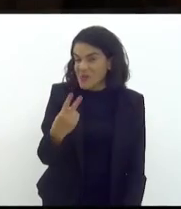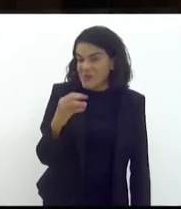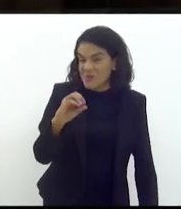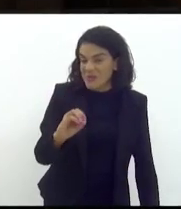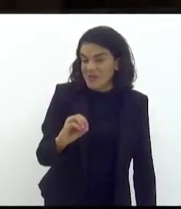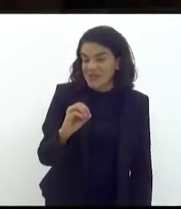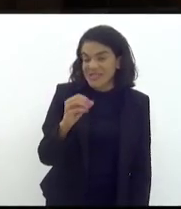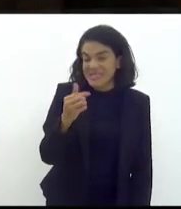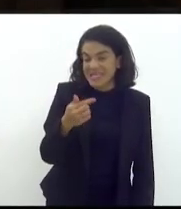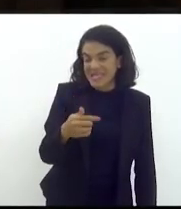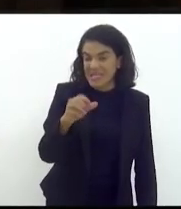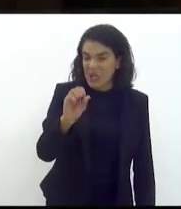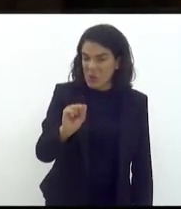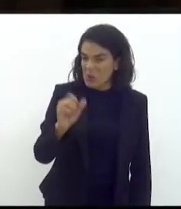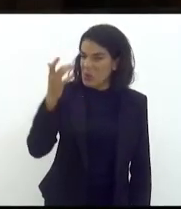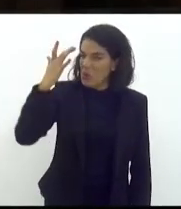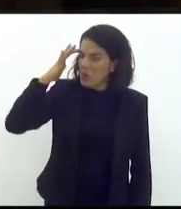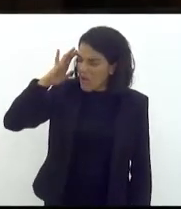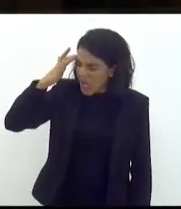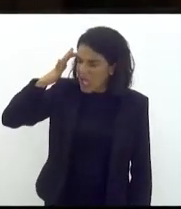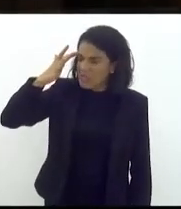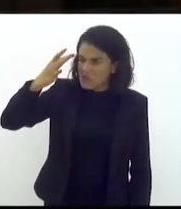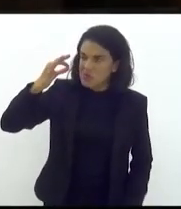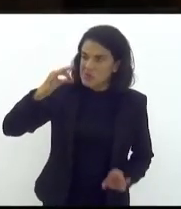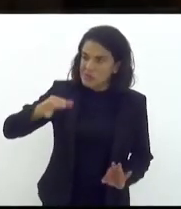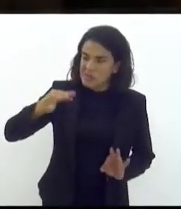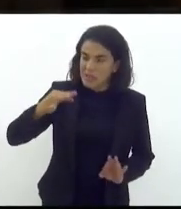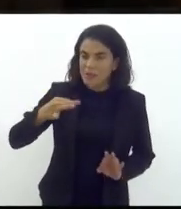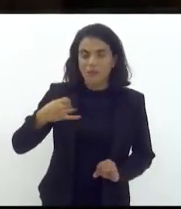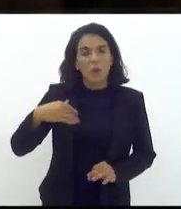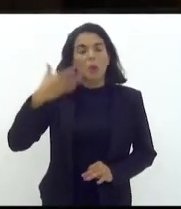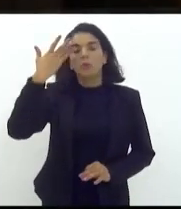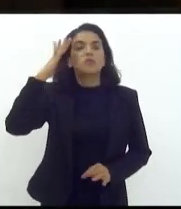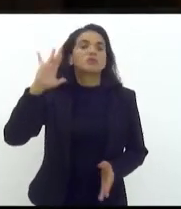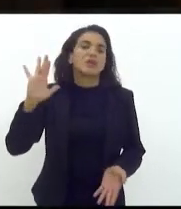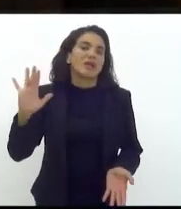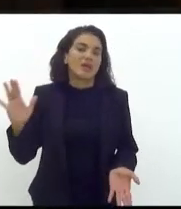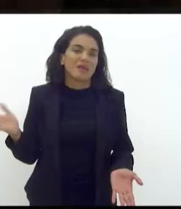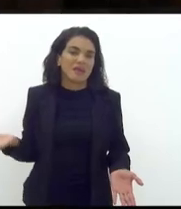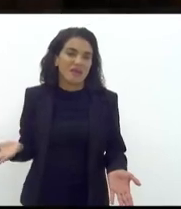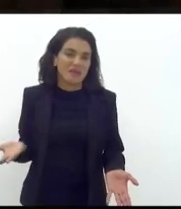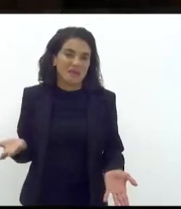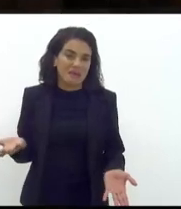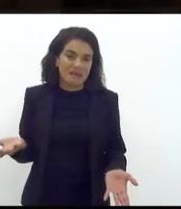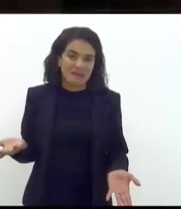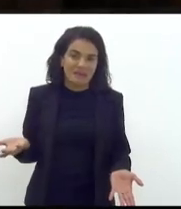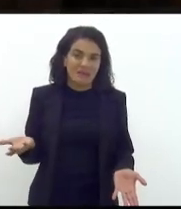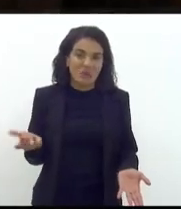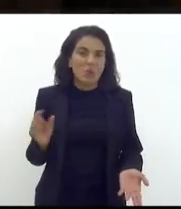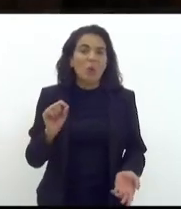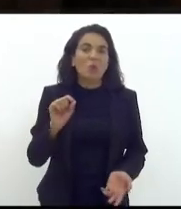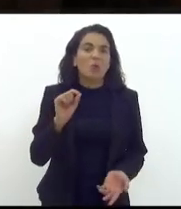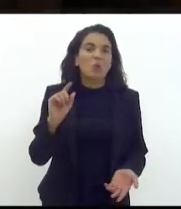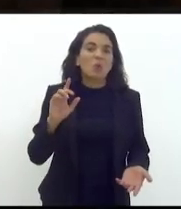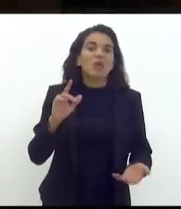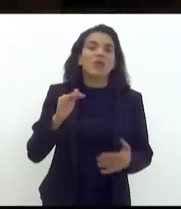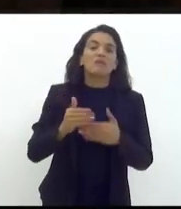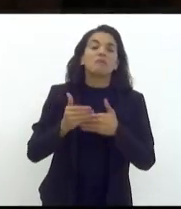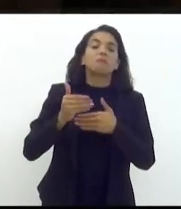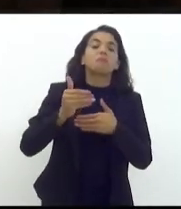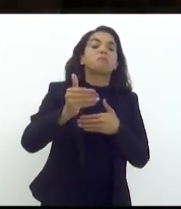só o erro de memória eu não sei nem o que que teremos seu ponto de vista